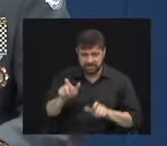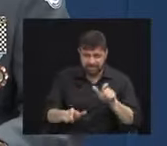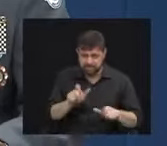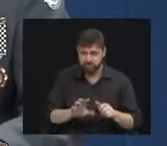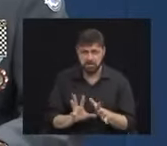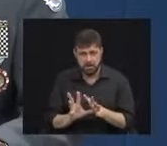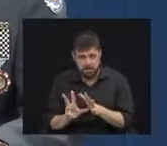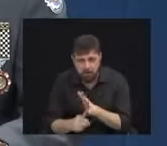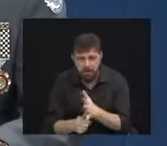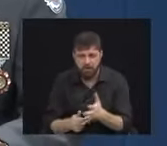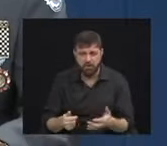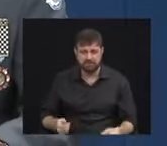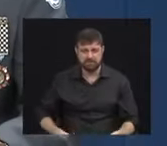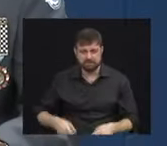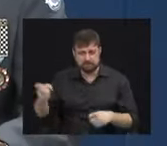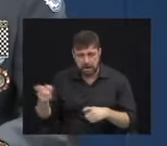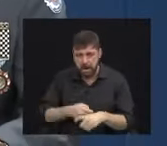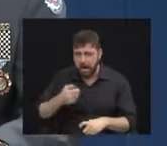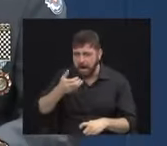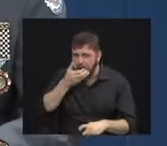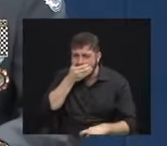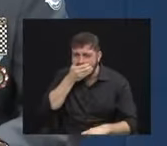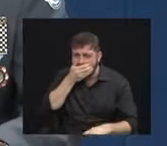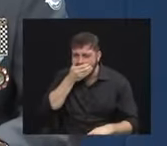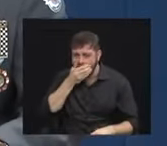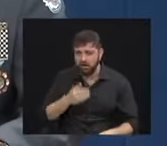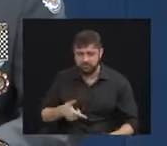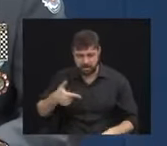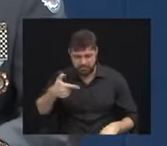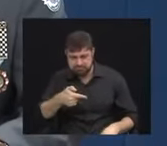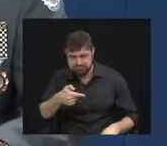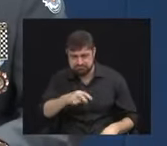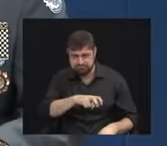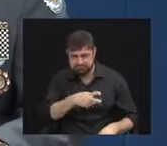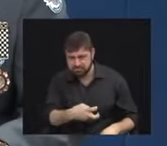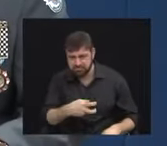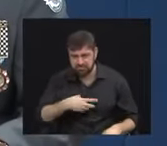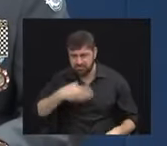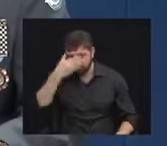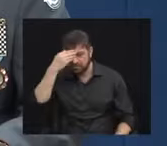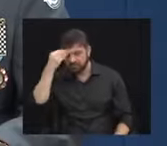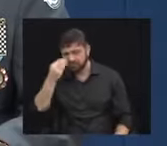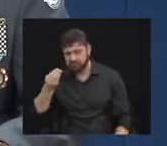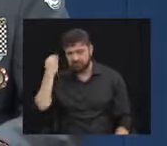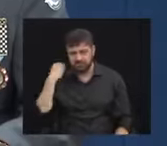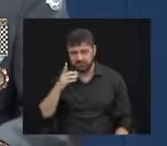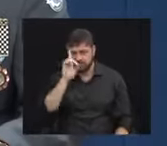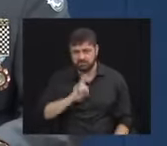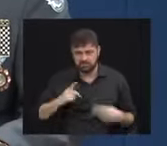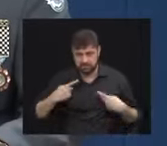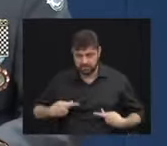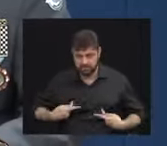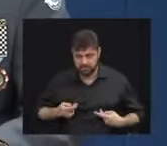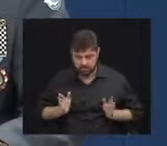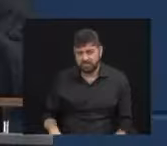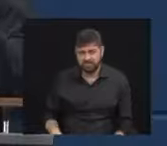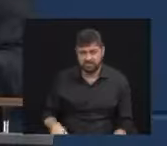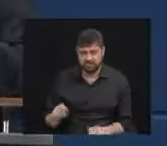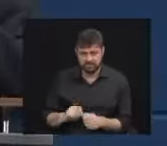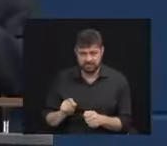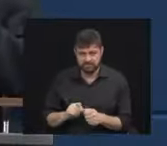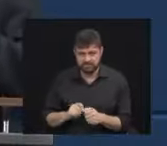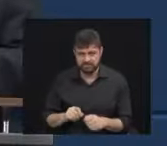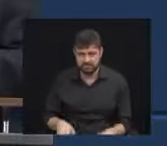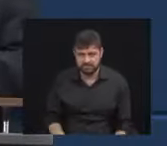roubos, das vítimas de estupro, das vítimas de latrocínio, que são esquecidas pelos direitos humanos. Então, meu trabalho vai ser em prol disso aí.